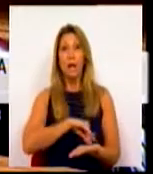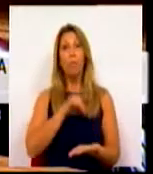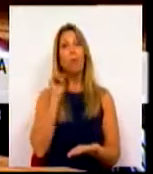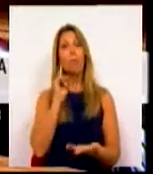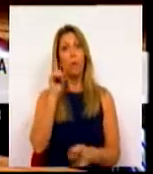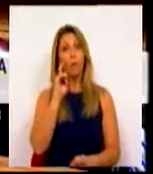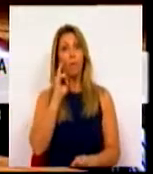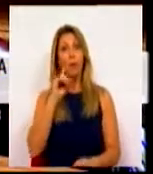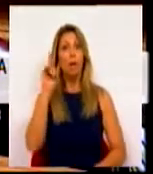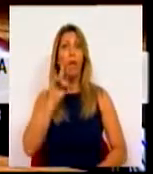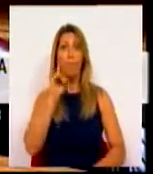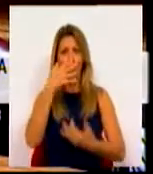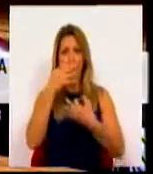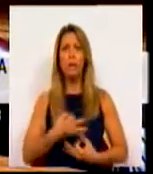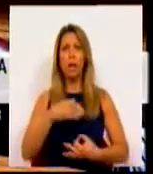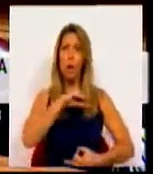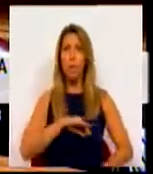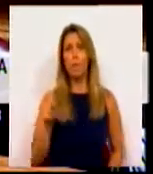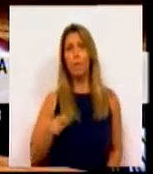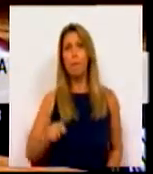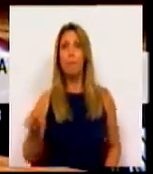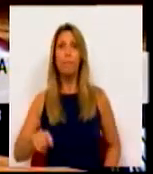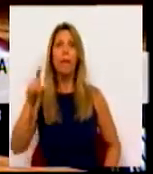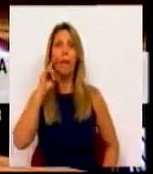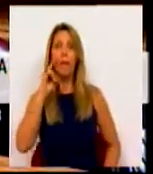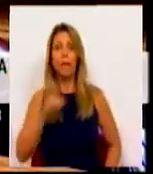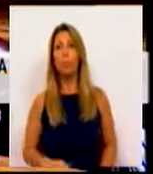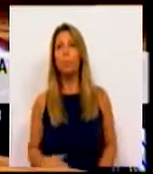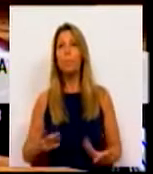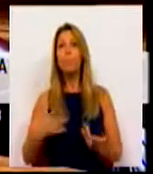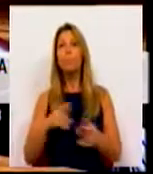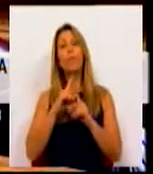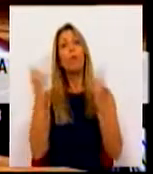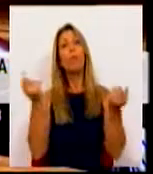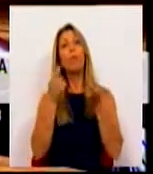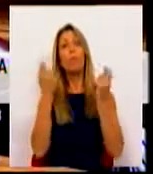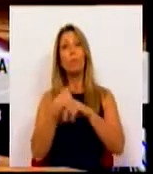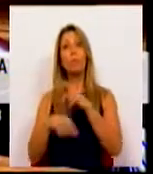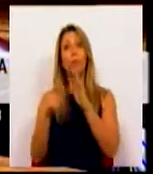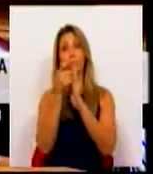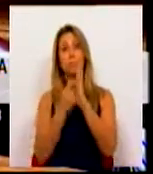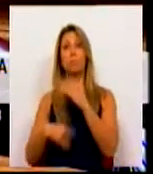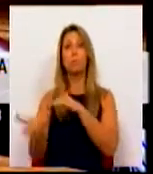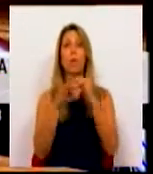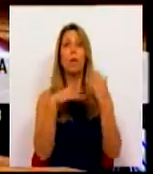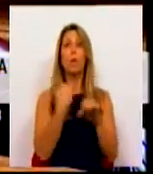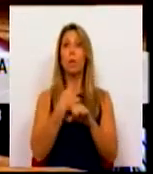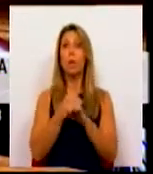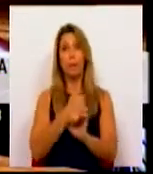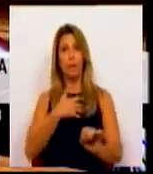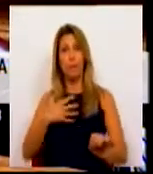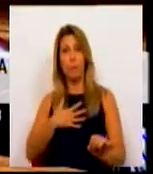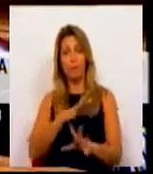digno para as remunerações mínimas mensais garantidas. A promoção da agenda para a igualdade do mercado de trabalho e nas